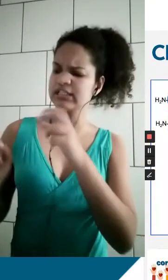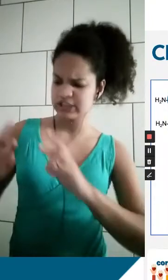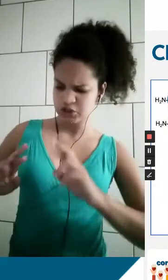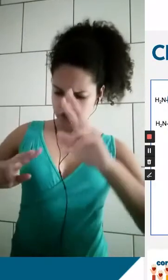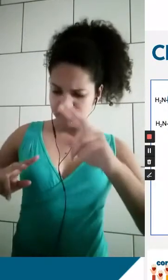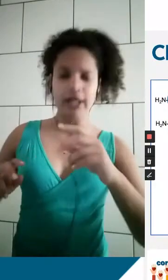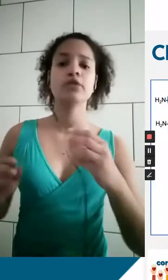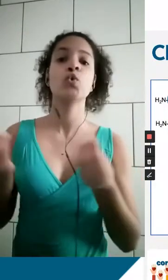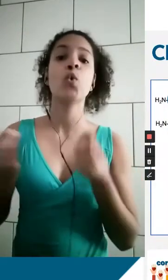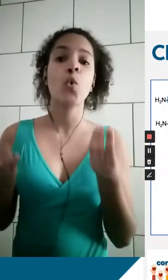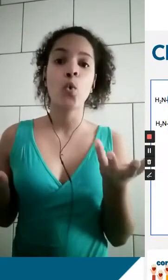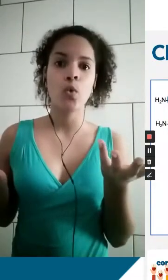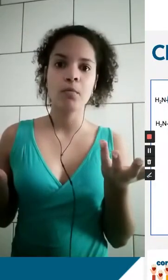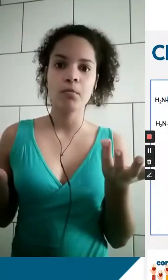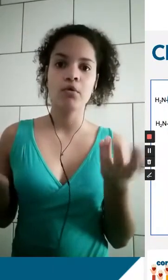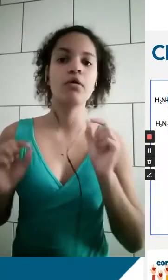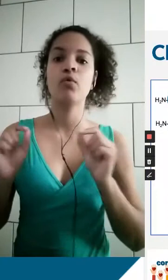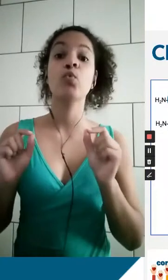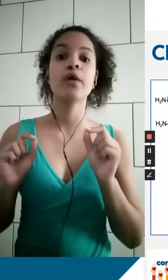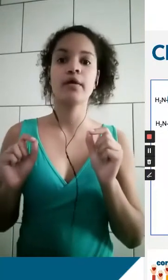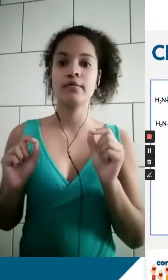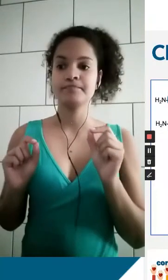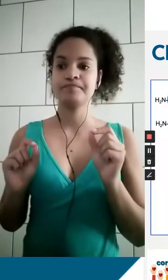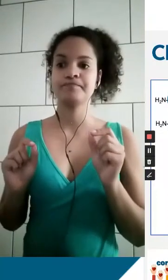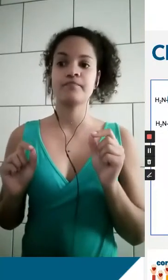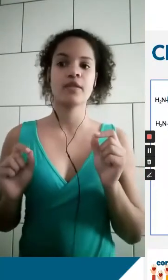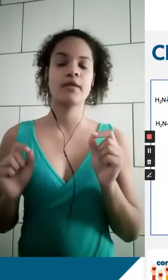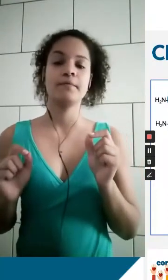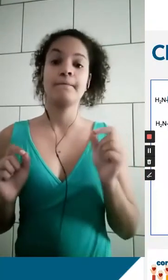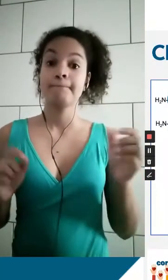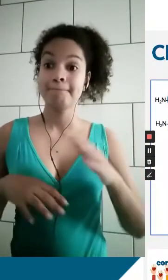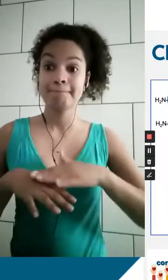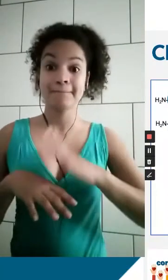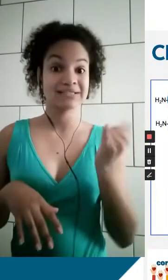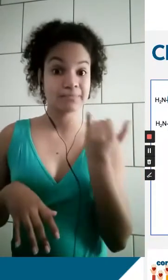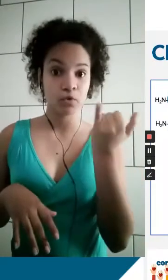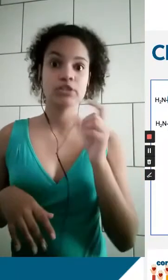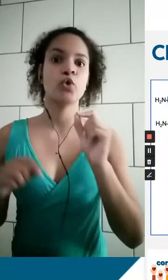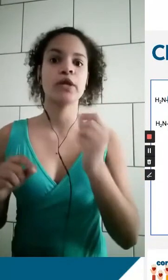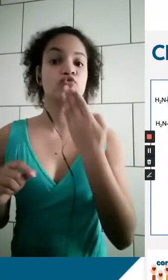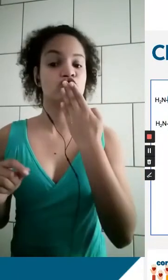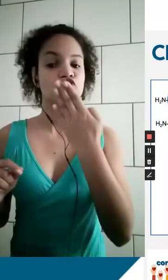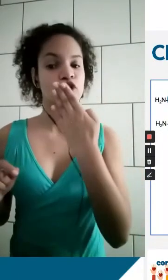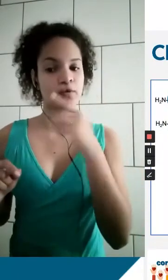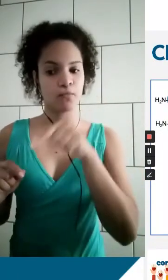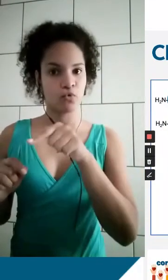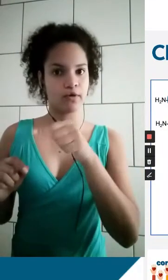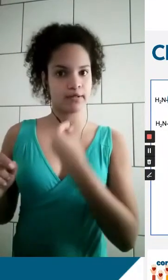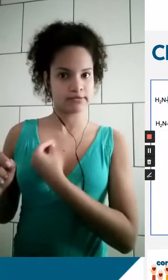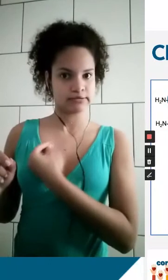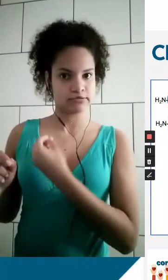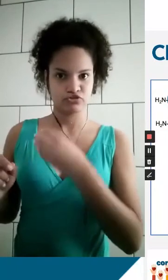uma sequência de proteínas, melhor dizendo, é basicamente o que? Os tipos de aminoácidos que vão formar